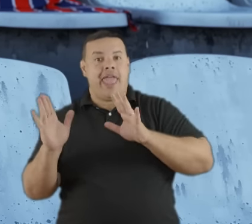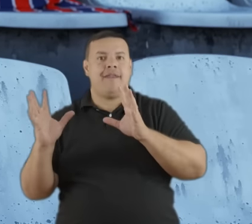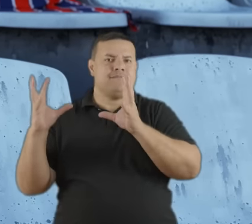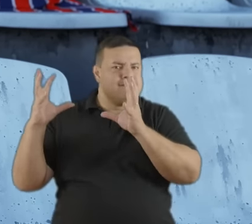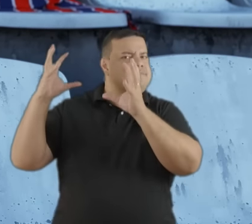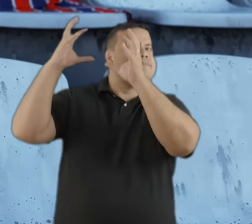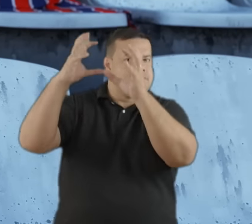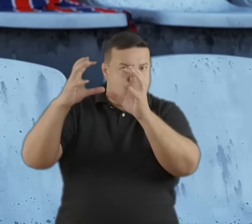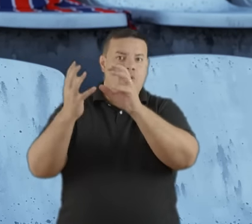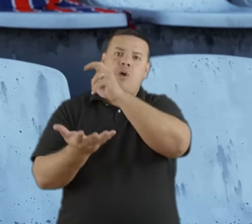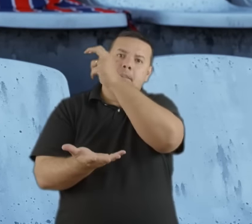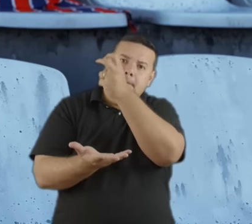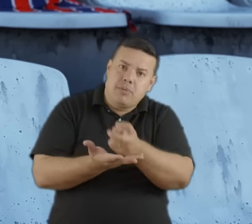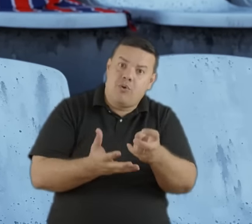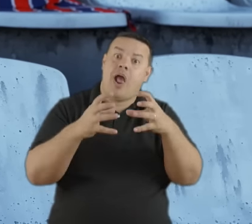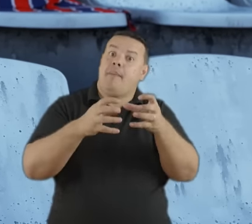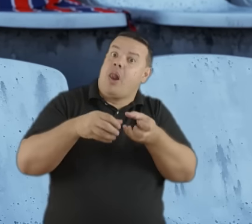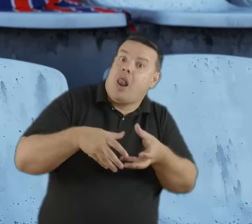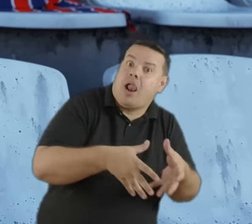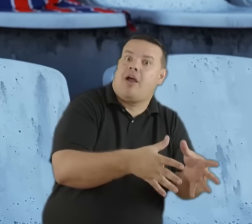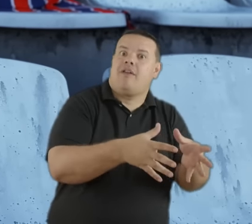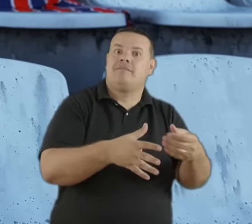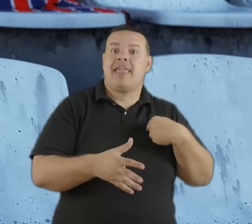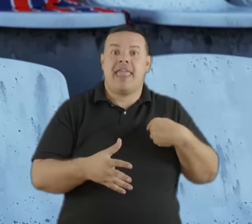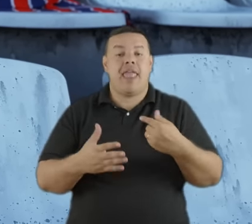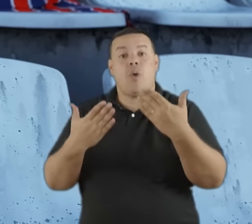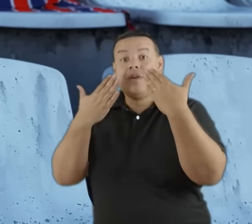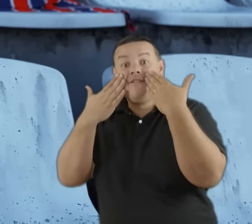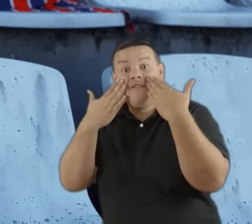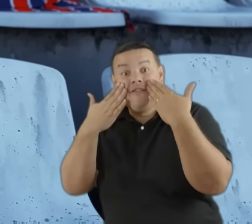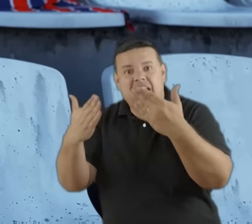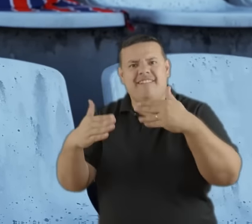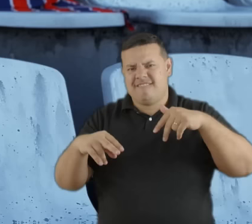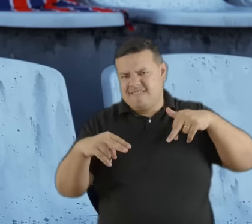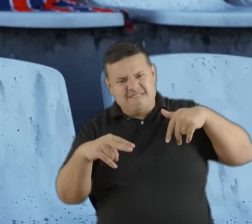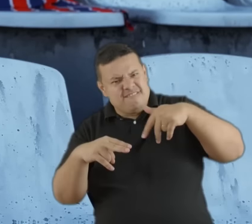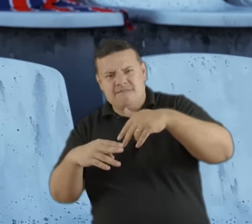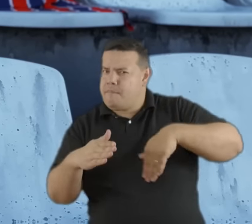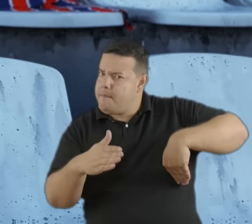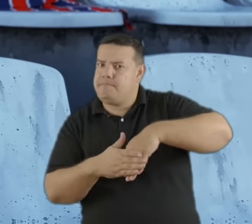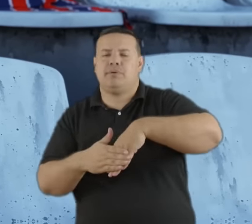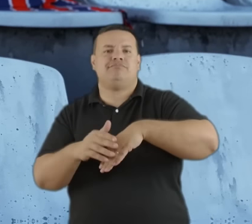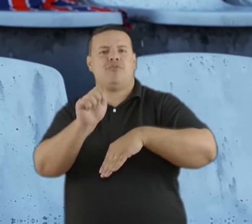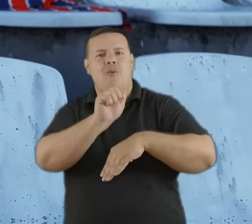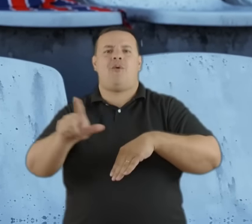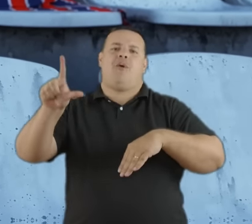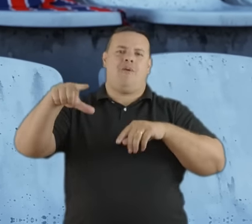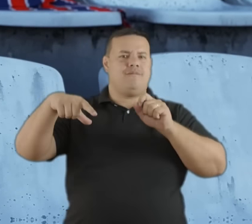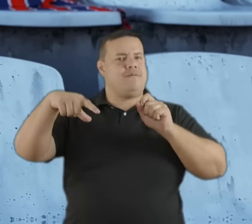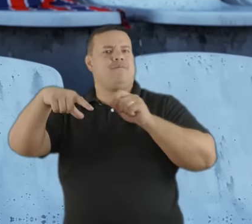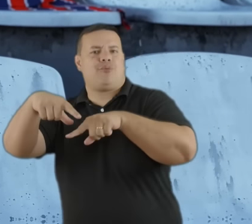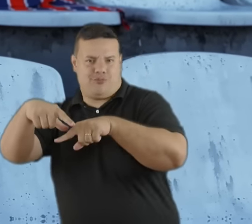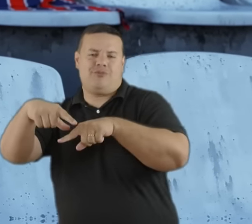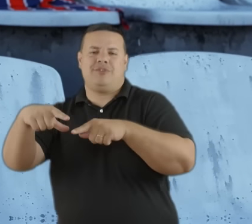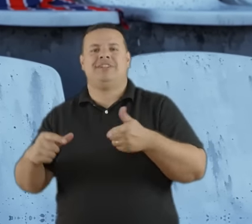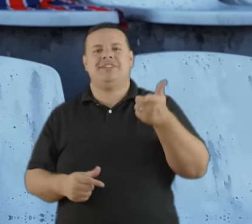subiu para... pegou, quando ele caiu, caiu no chão, a bola escapuliu da mão dele, eu vinha de